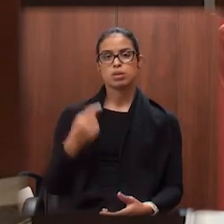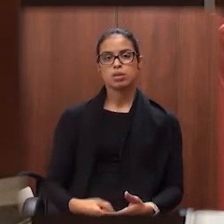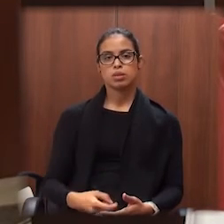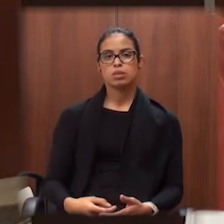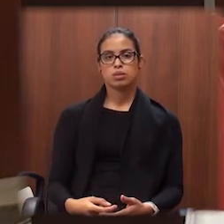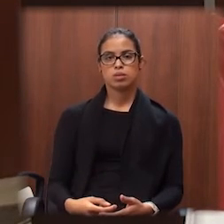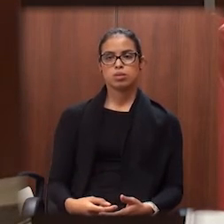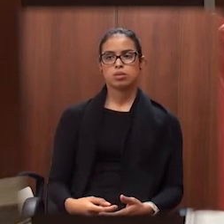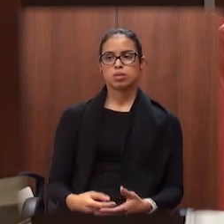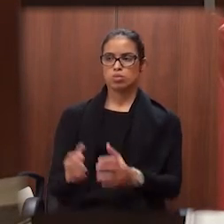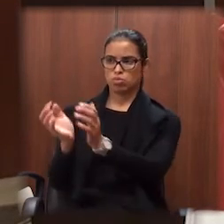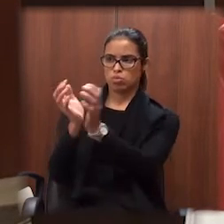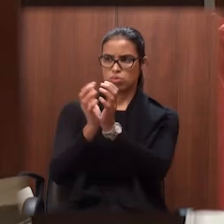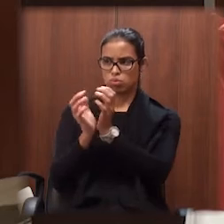18